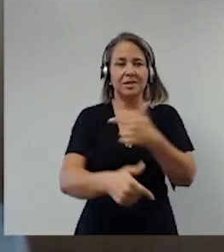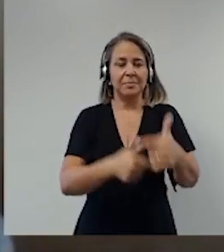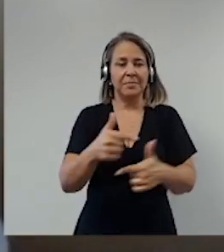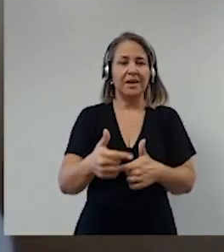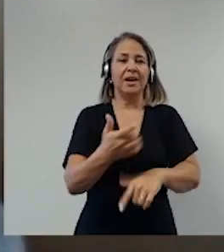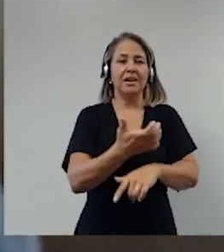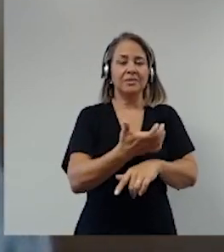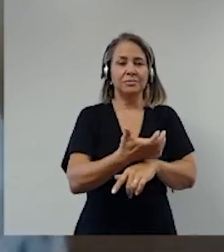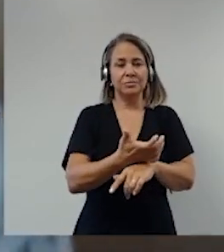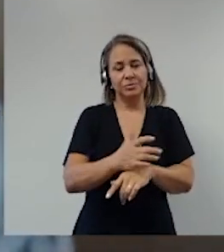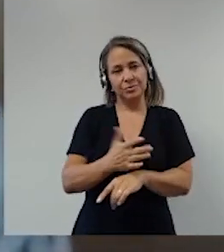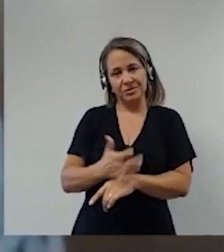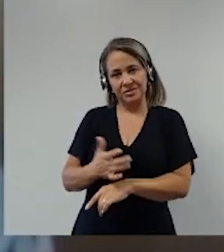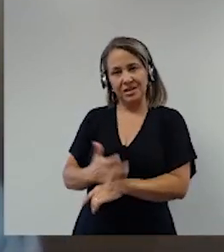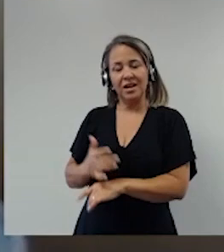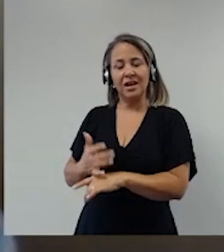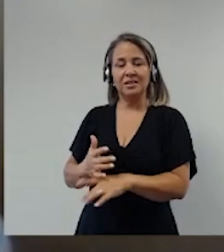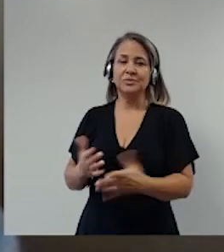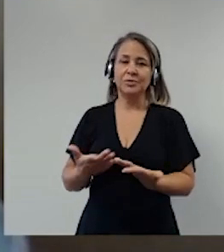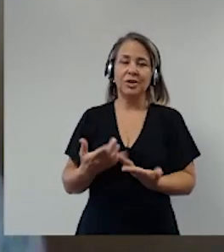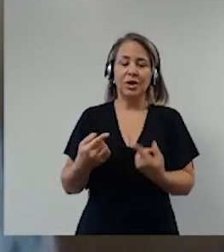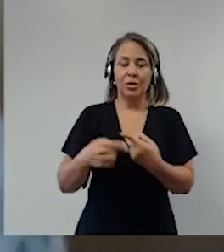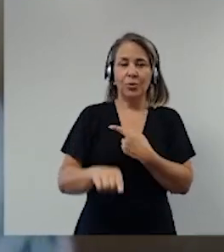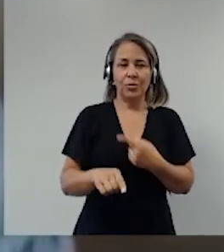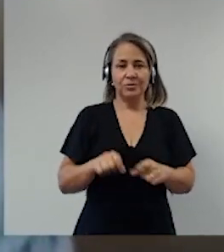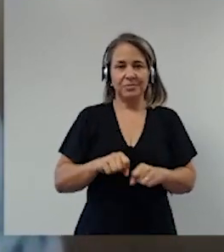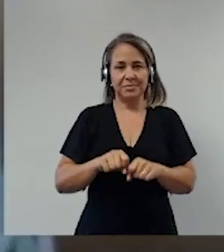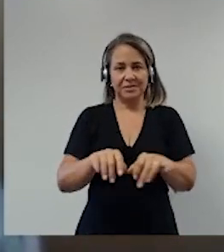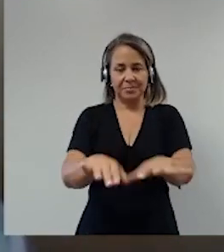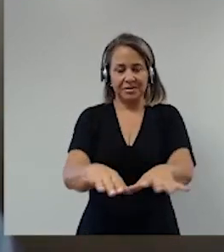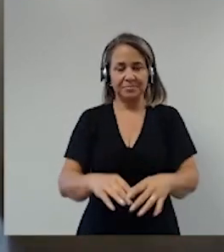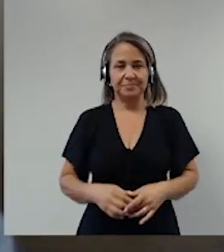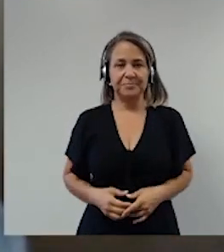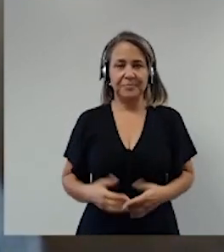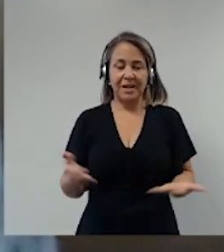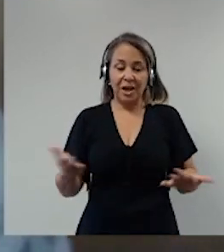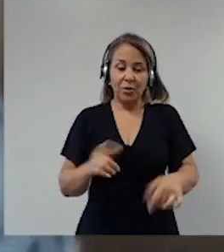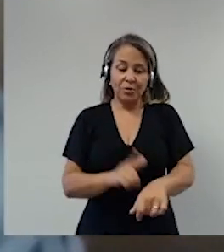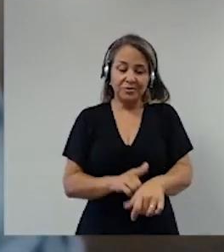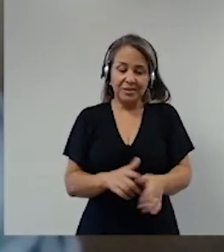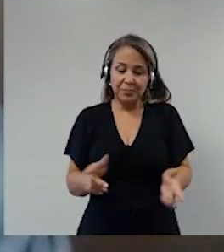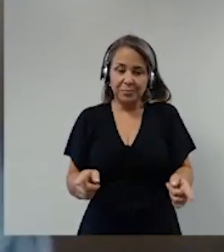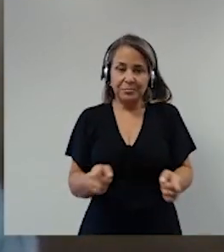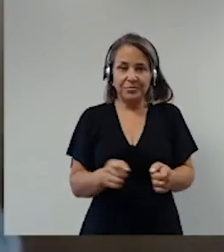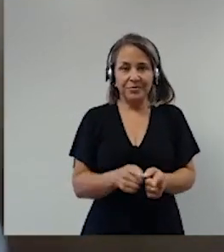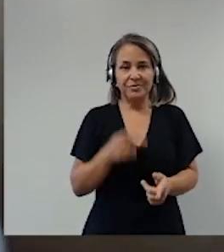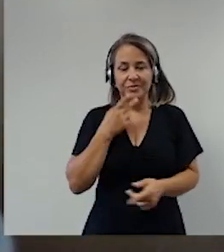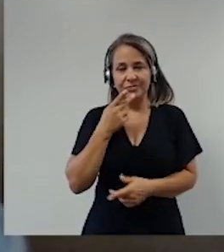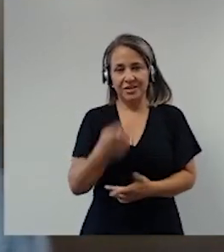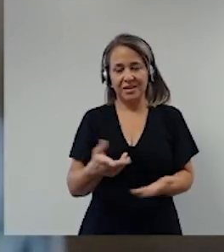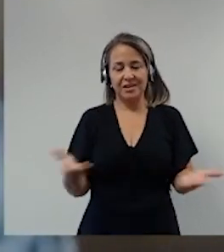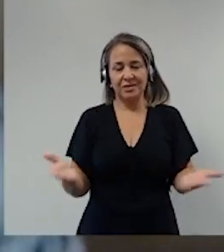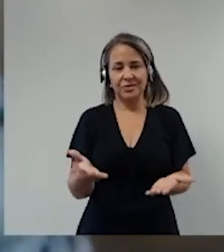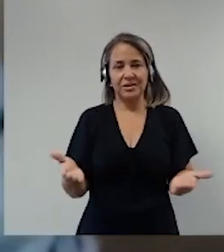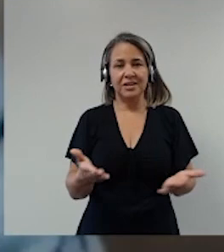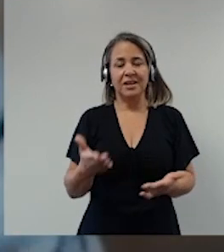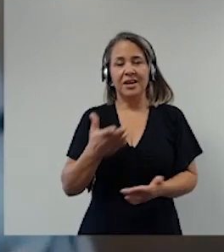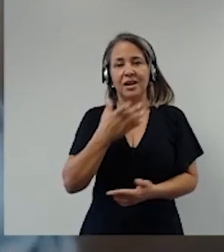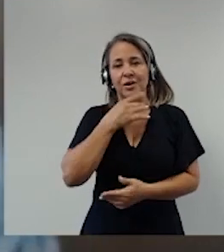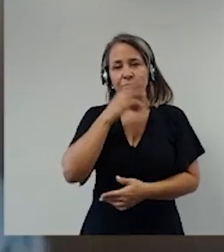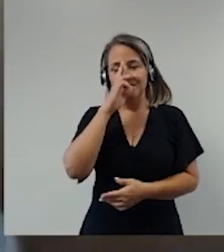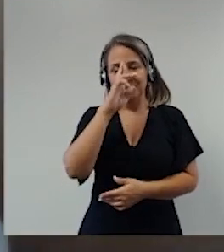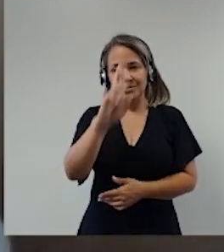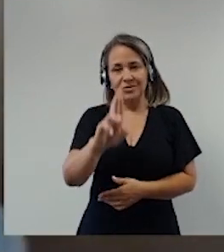no combate à pandemia. Passo já, em razão do apertado da hora, a palavra ao doutor